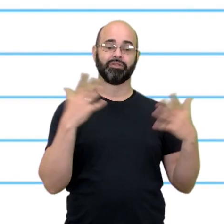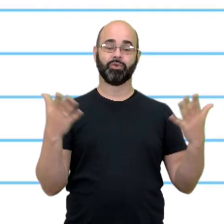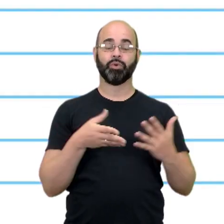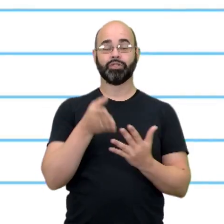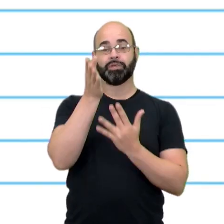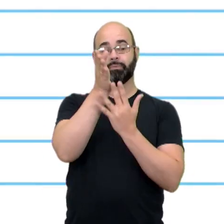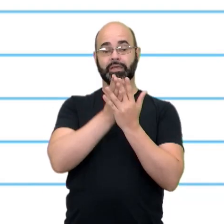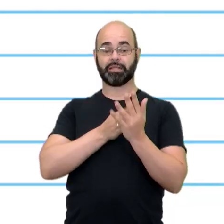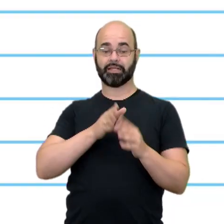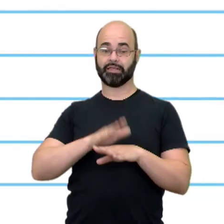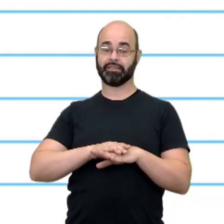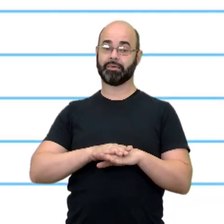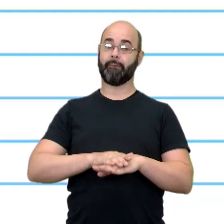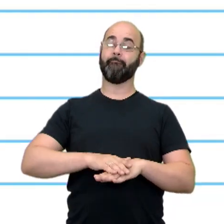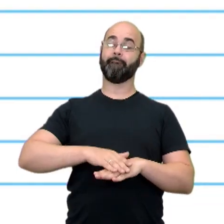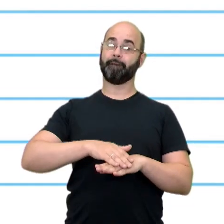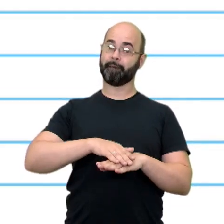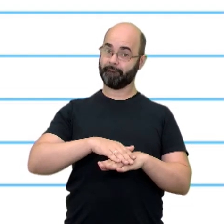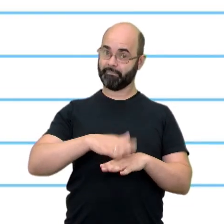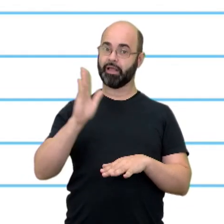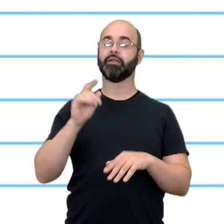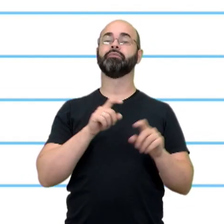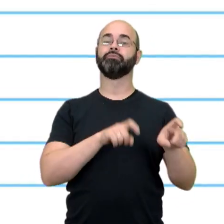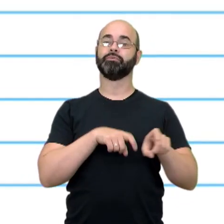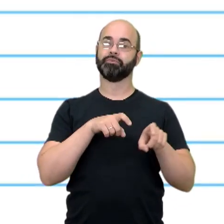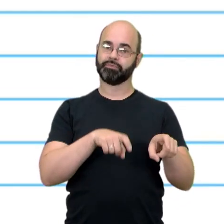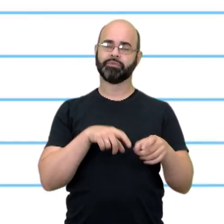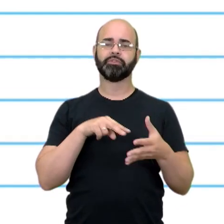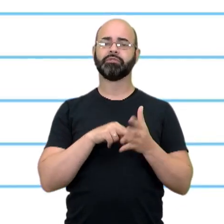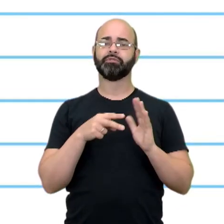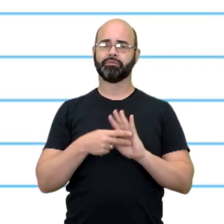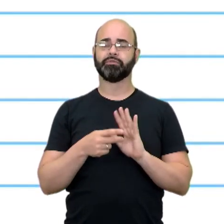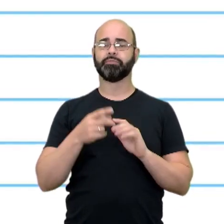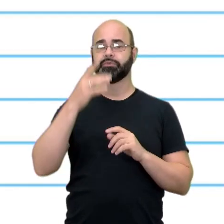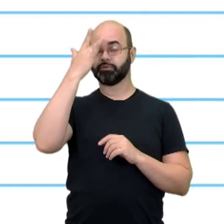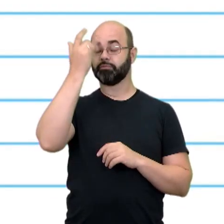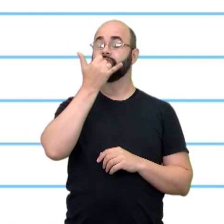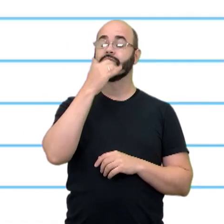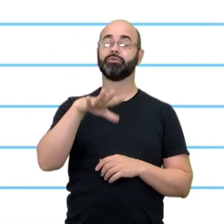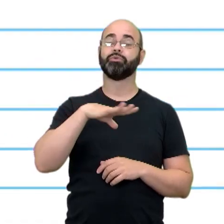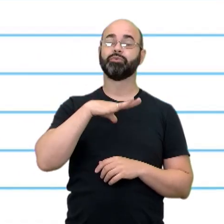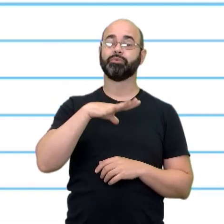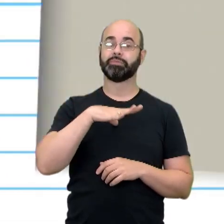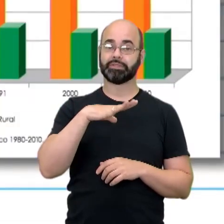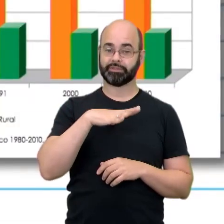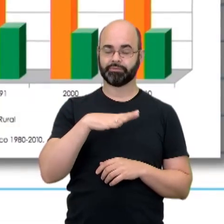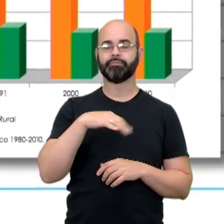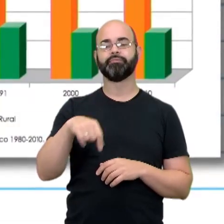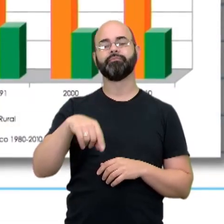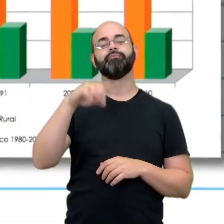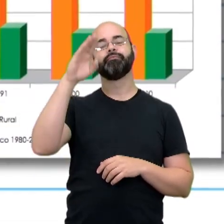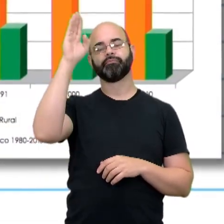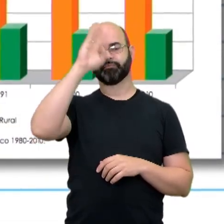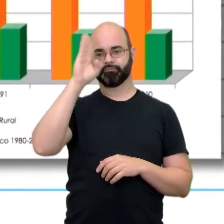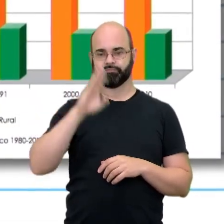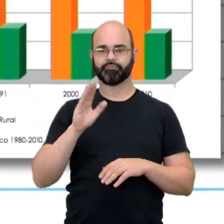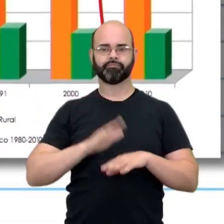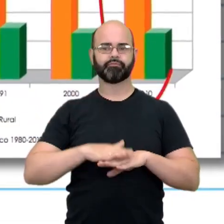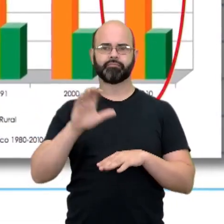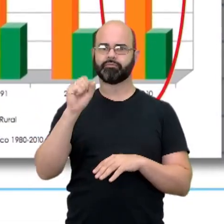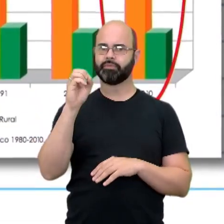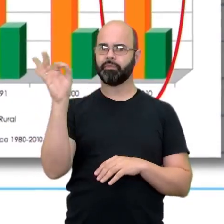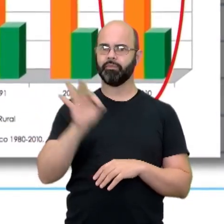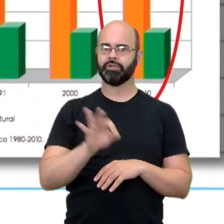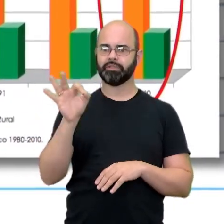reside em ambientes urbanos. Portanto, o mundo é majoritariamente urbano. No Brasil, esse índice supera os